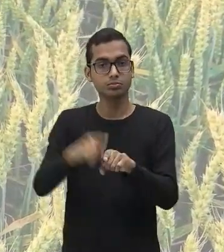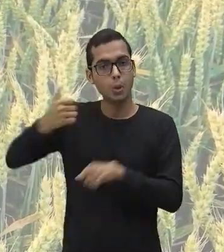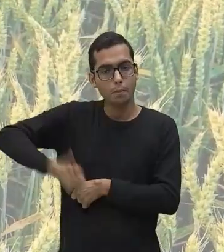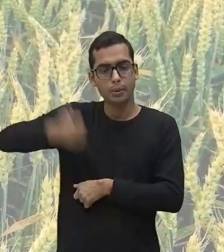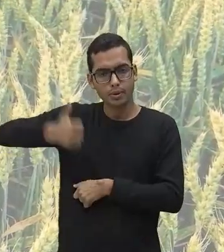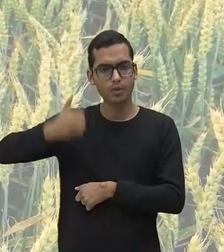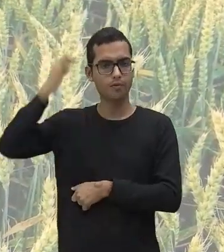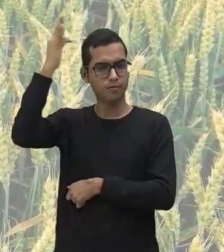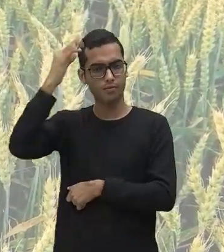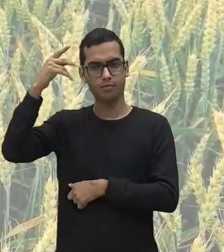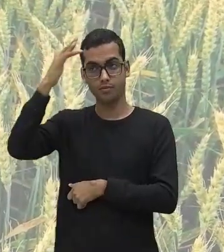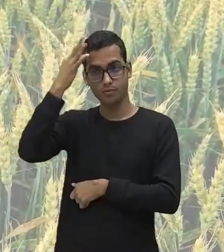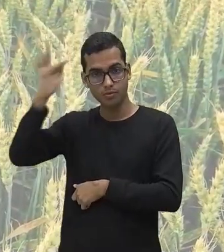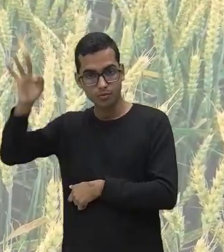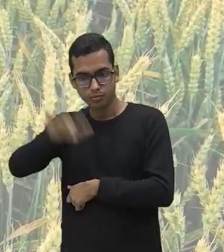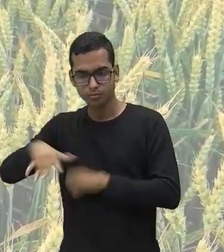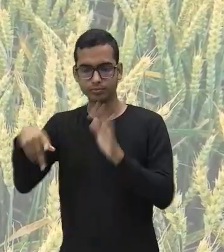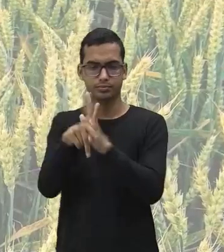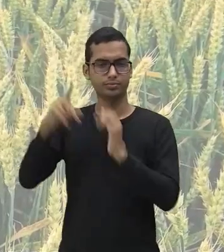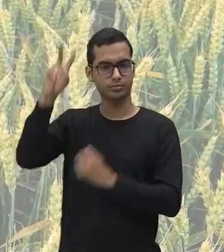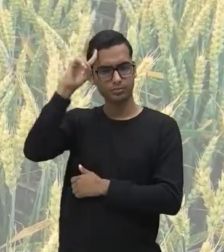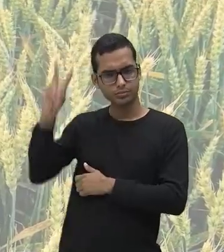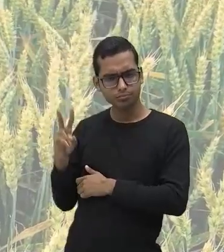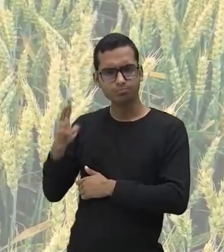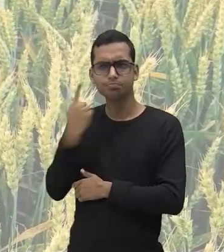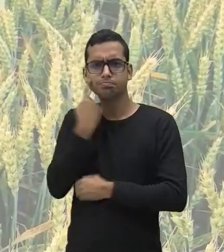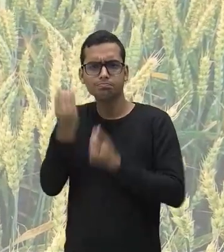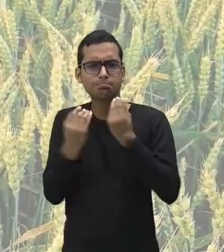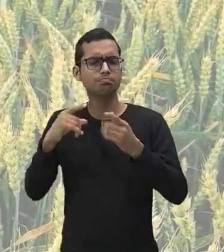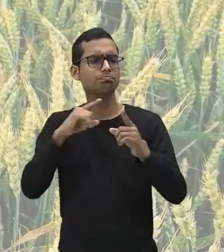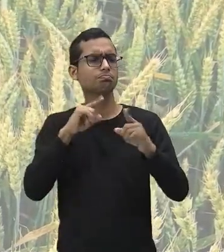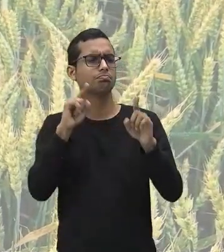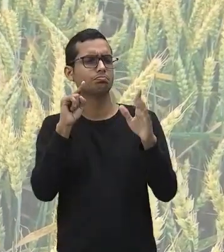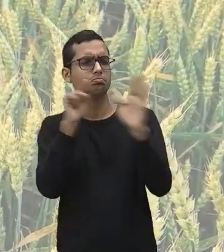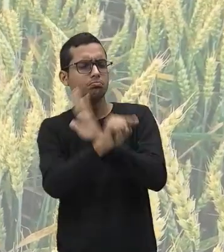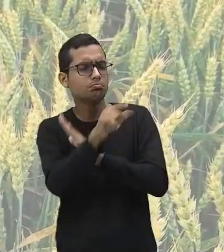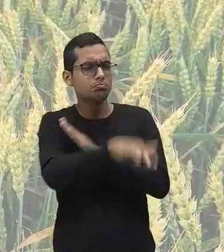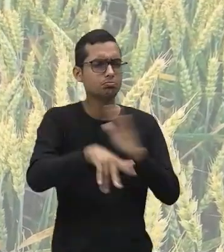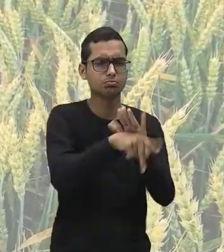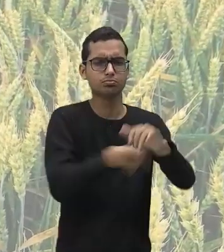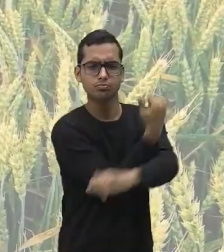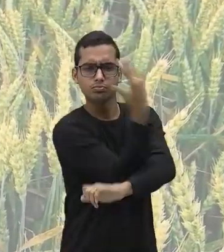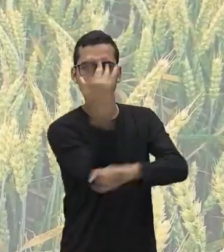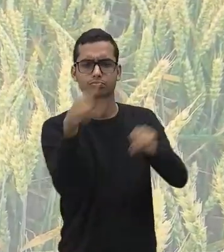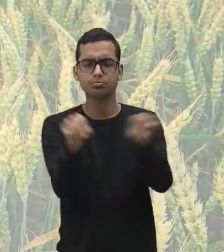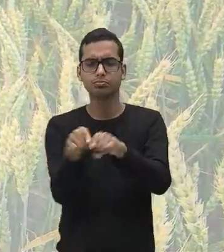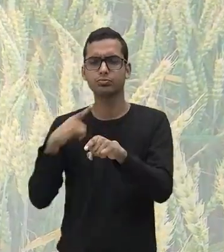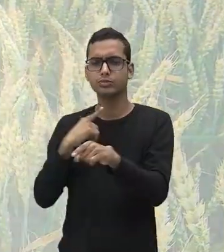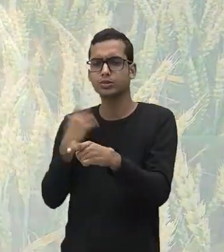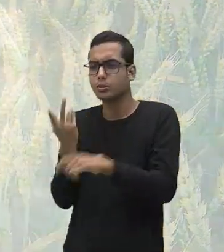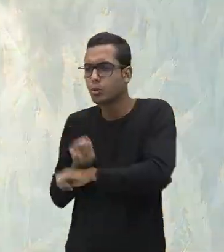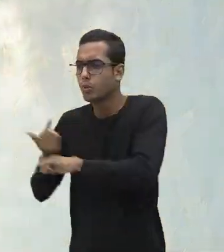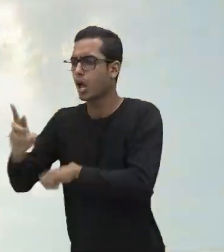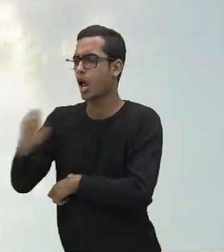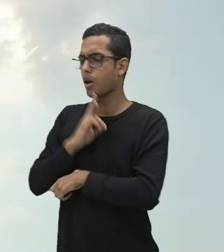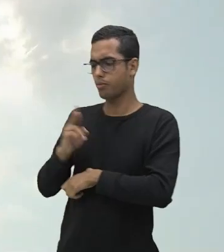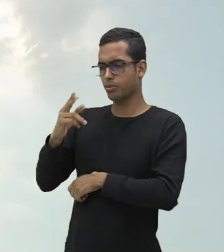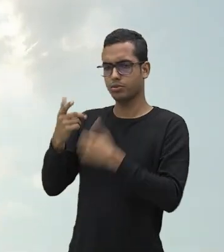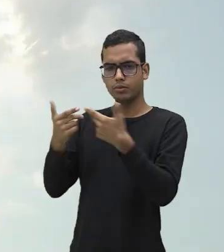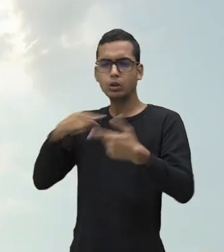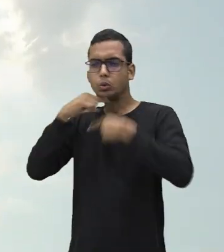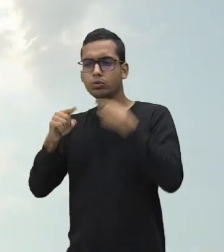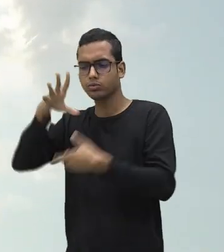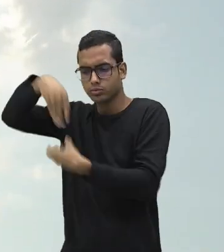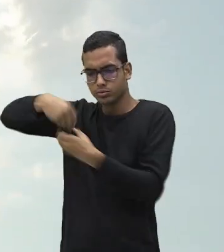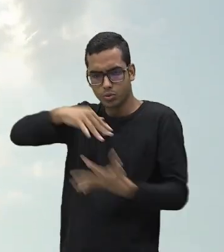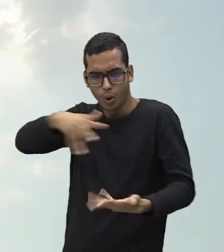ele inaugurou a tradição de questionar a natureza e buscar explicações racionais para os fenômenos do mundo, abandonando as